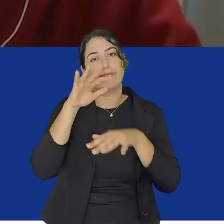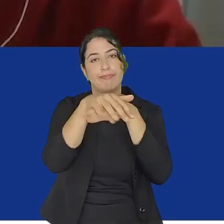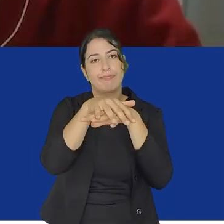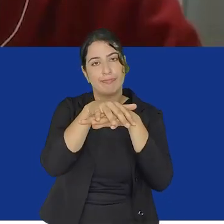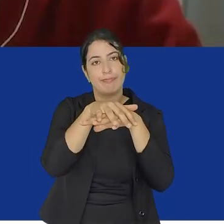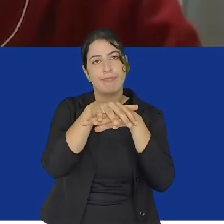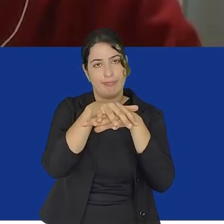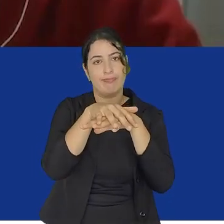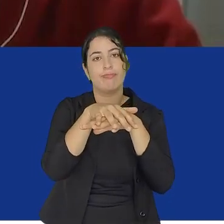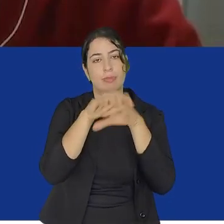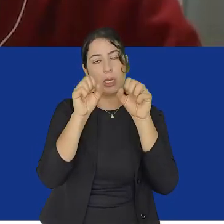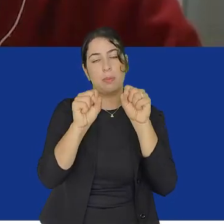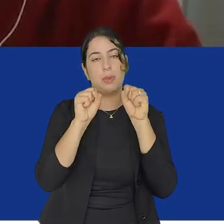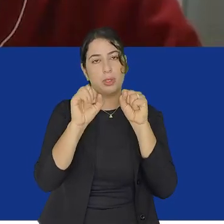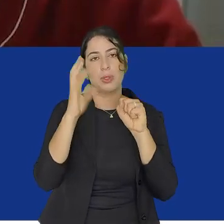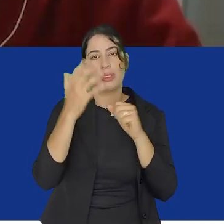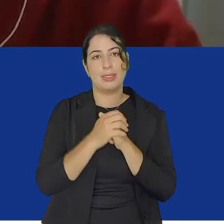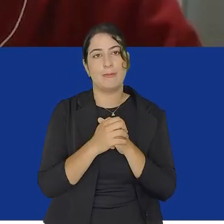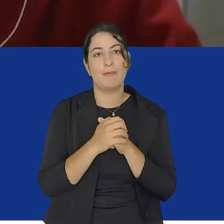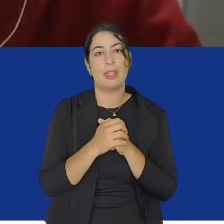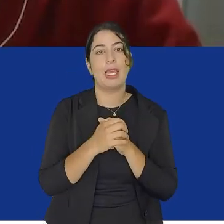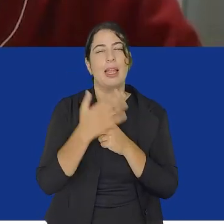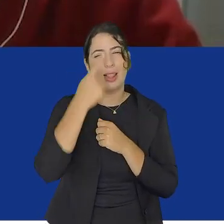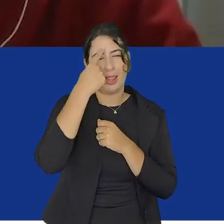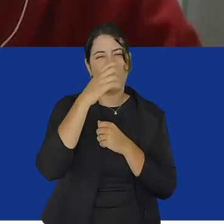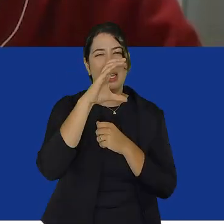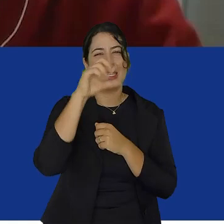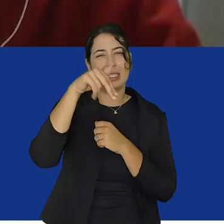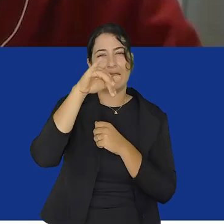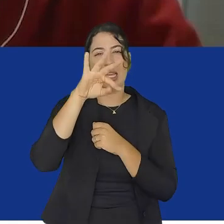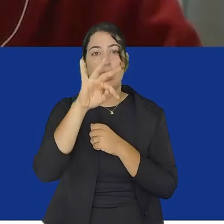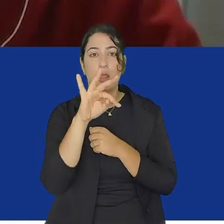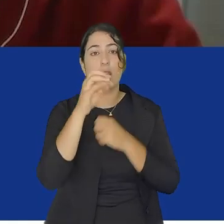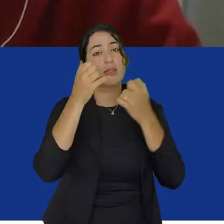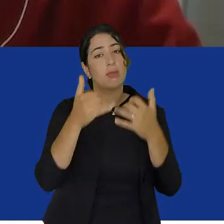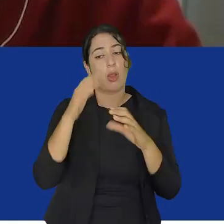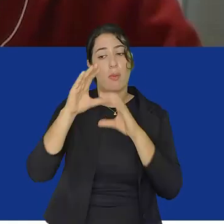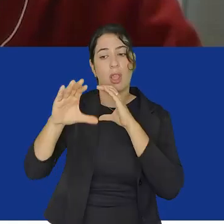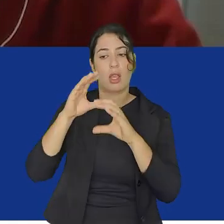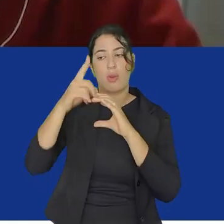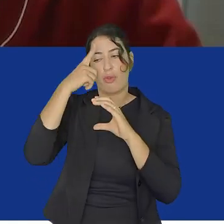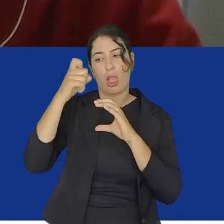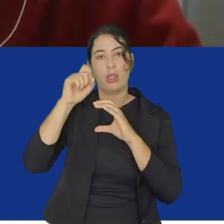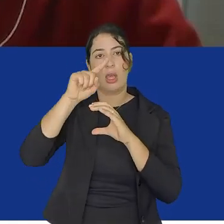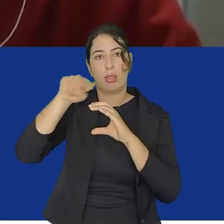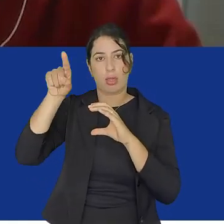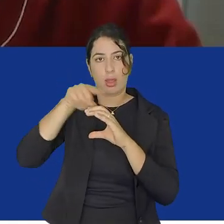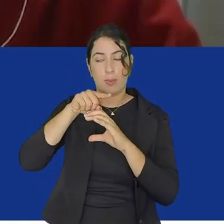resposta coerente, né? A própria CNV vai trazer, a comunicação não violenta vai sinalizar que